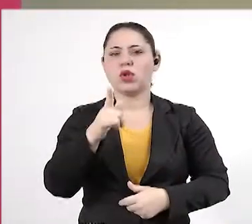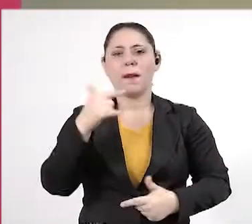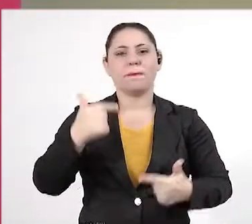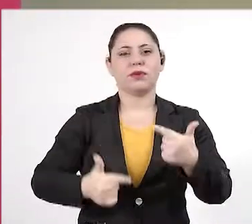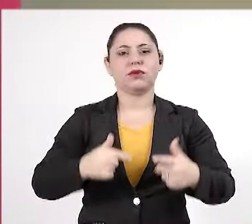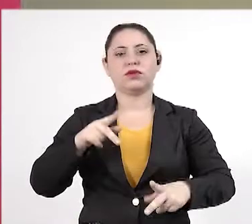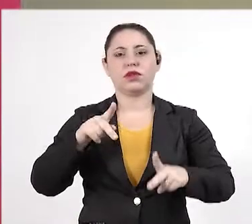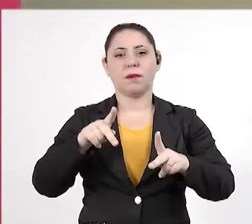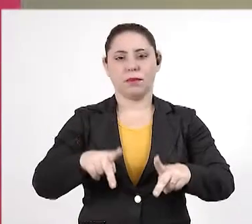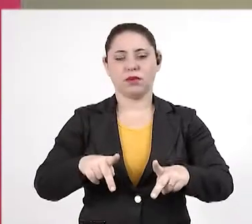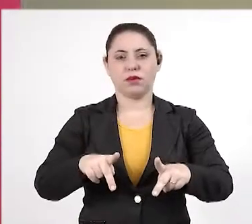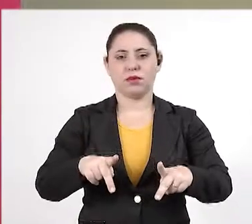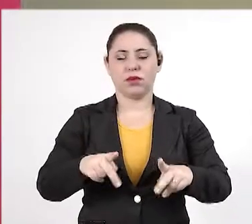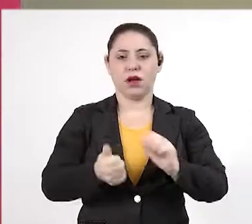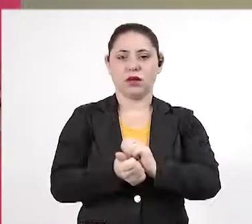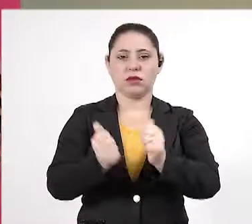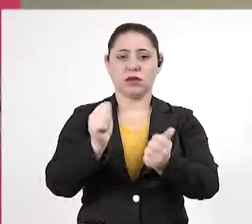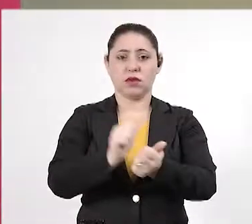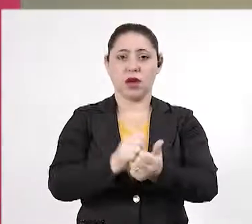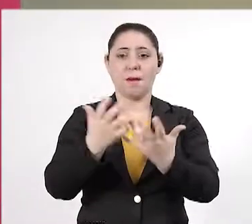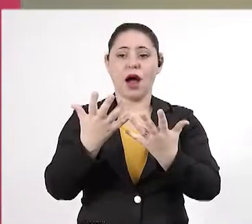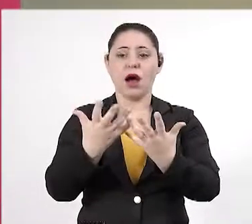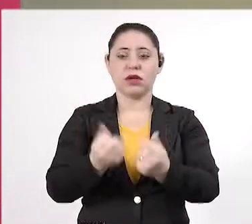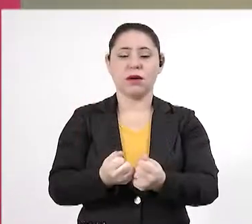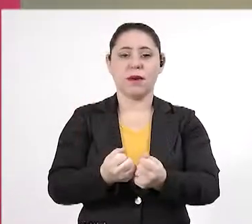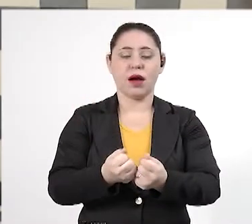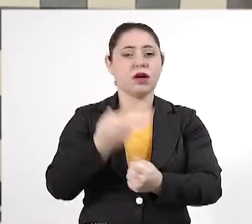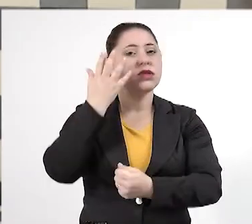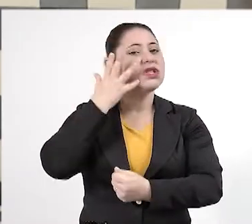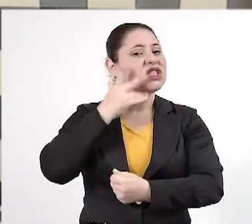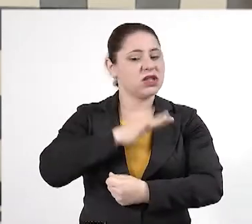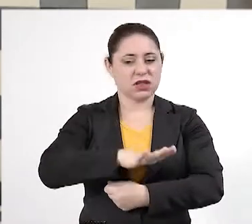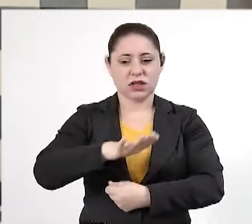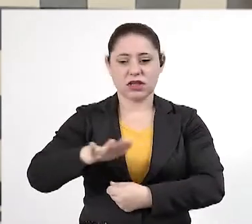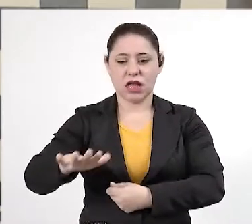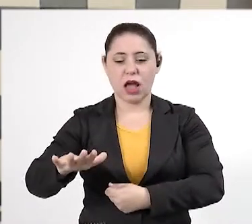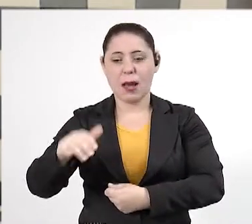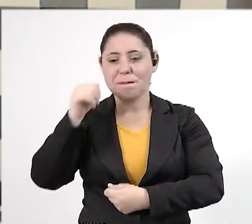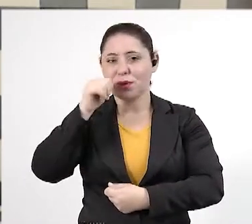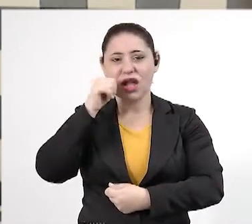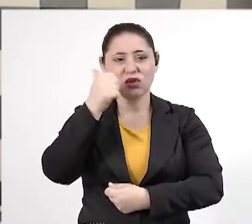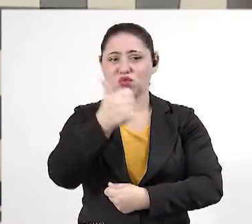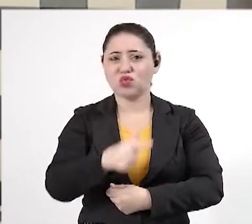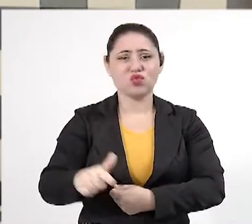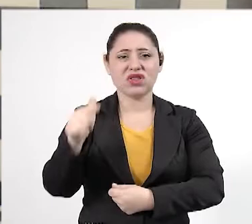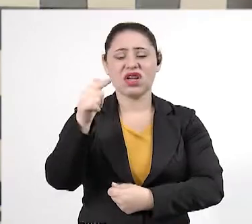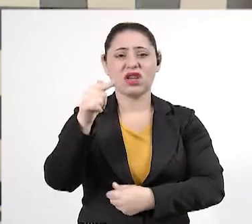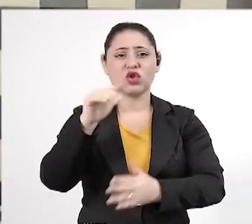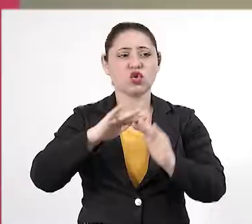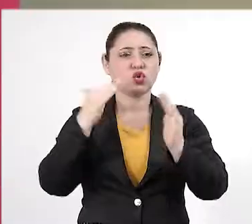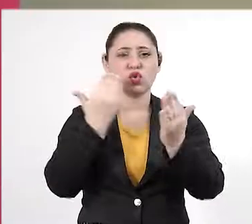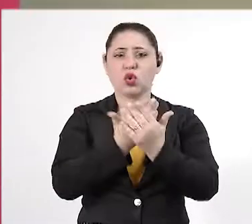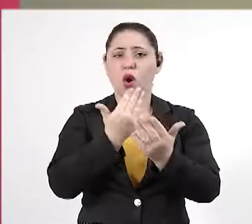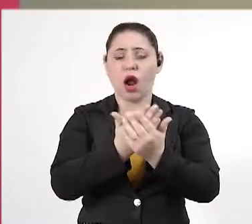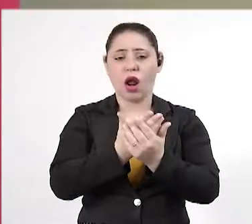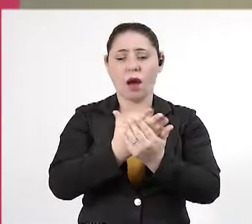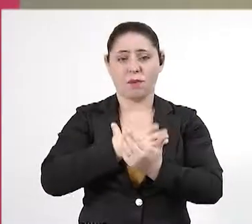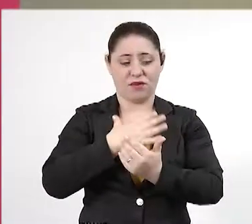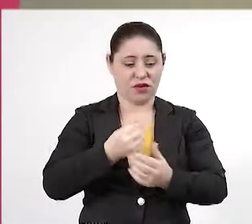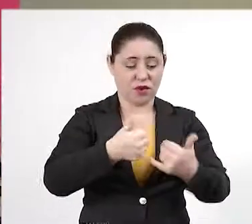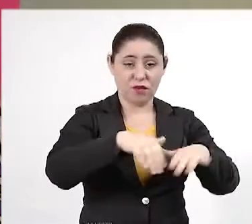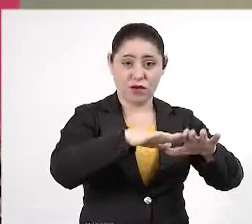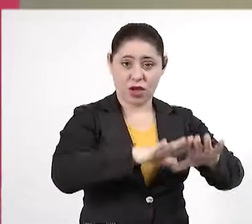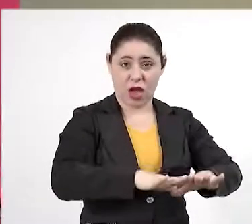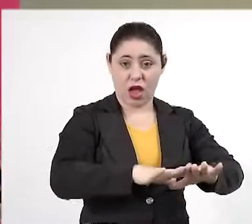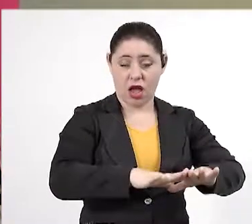uma política pública adequada para receber as crianças. A mulher que não tem onde colocar seu filho enquanto sai